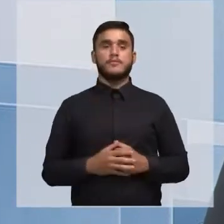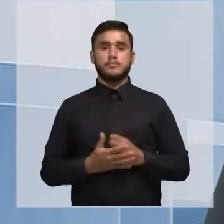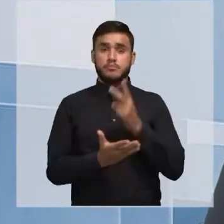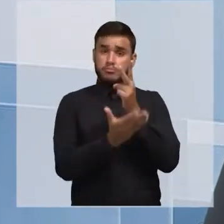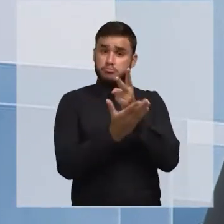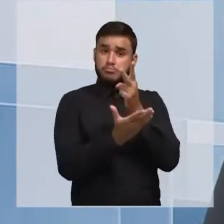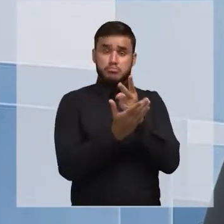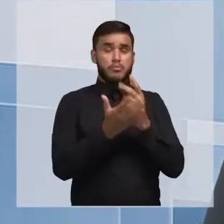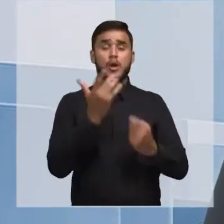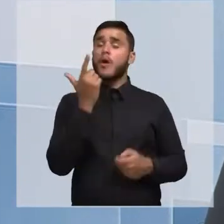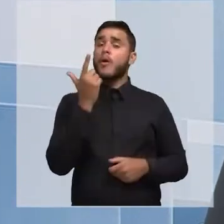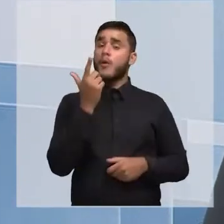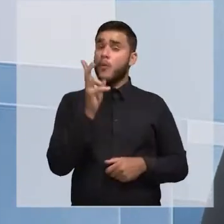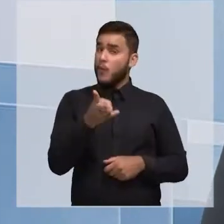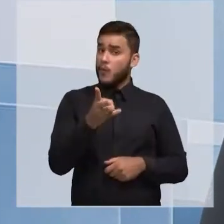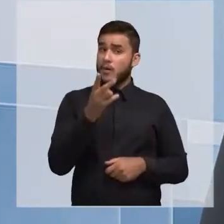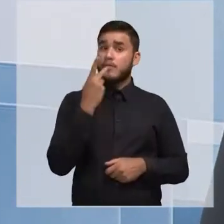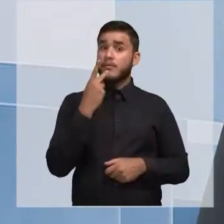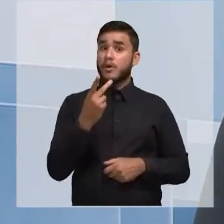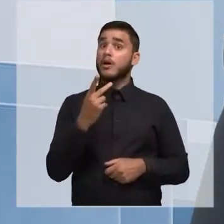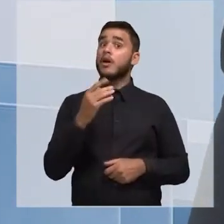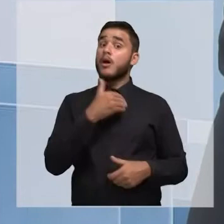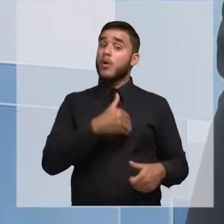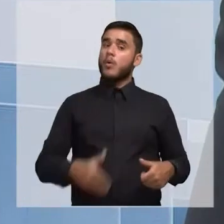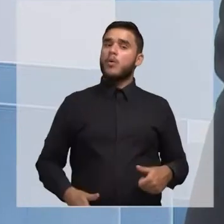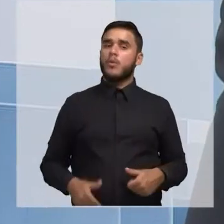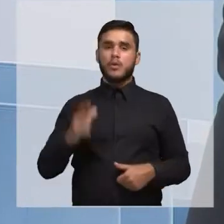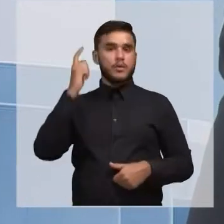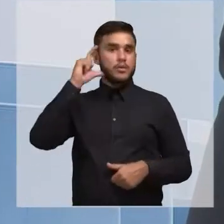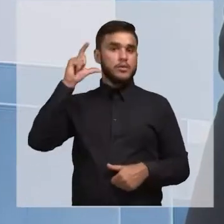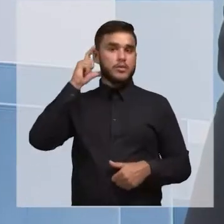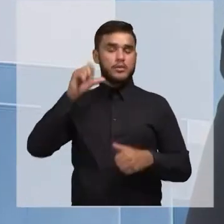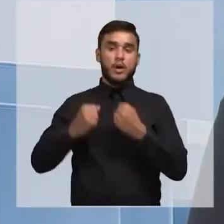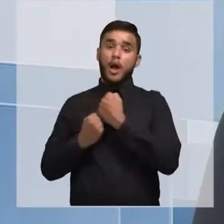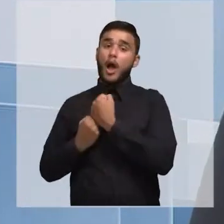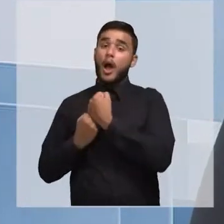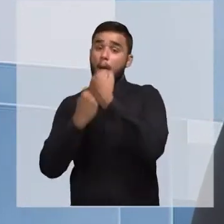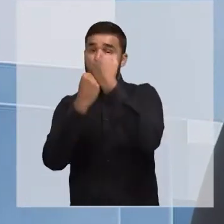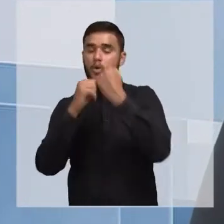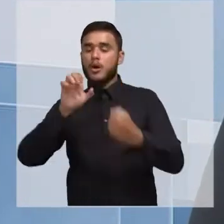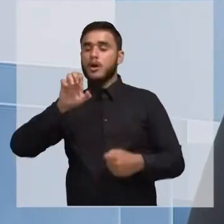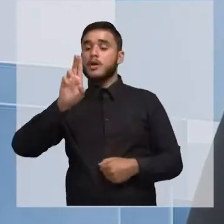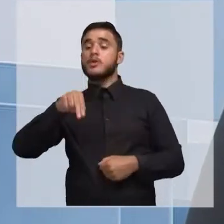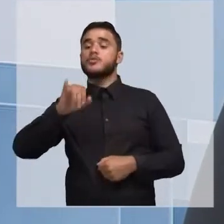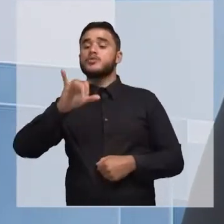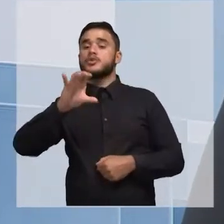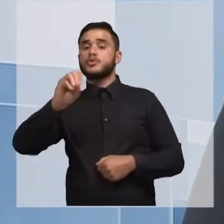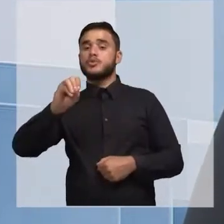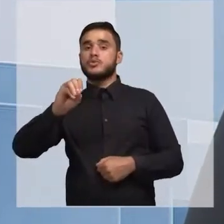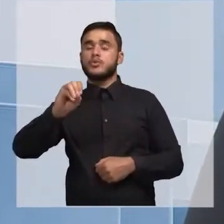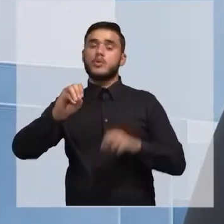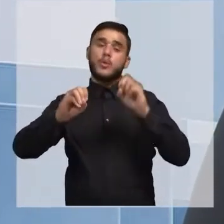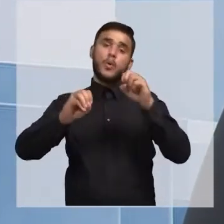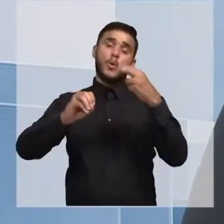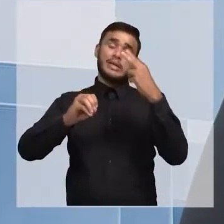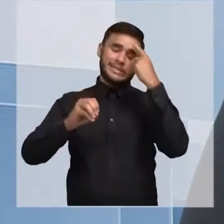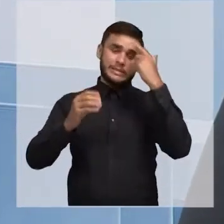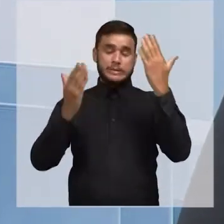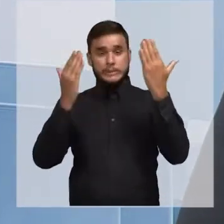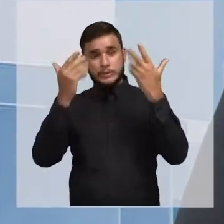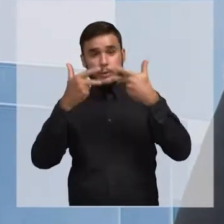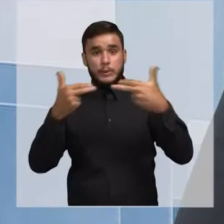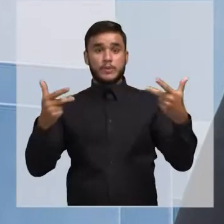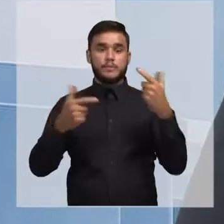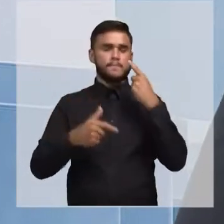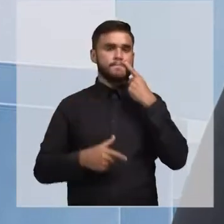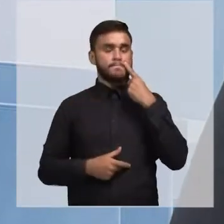do PDT. Se o Cid estiver coligado com o Gleonício. Se ele estiver dentro, porque gerar essa dúvida, coisa